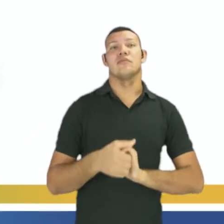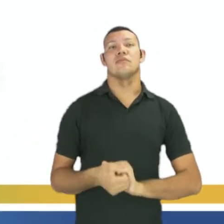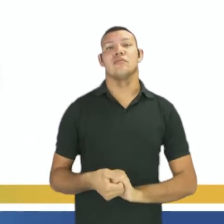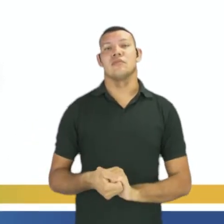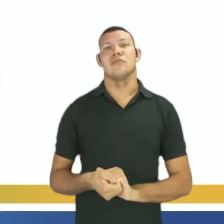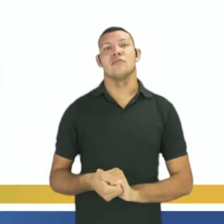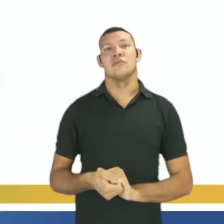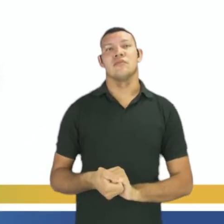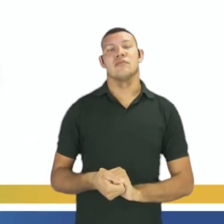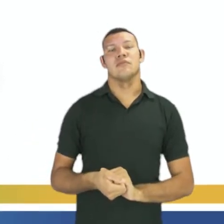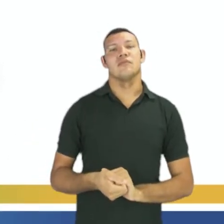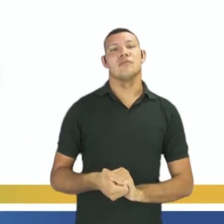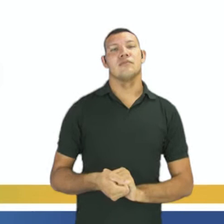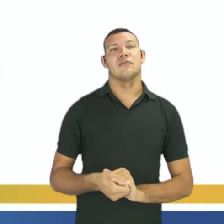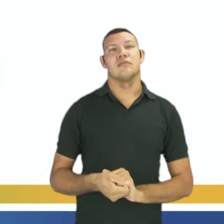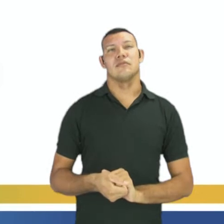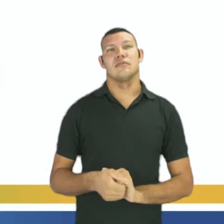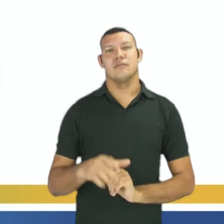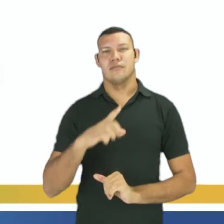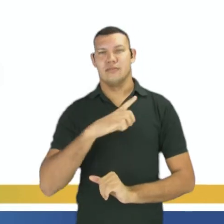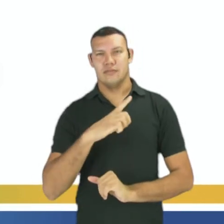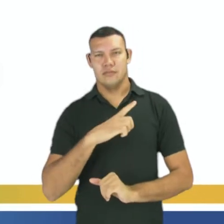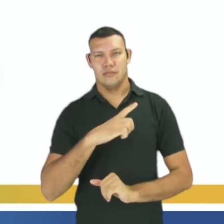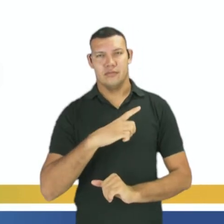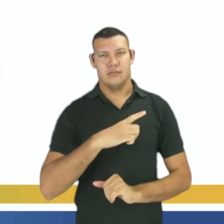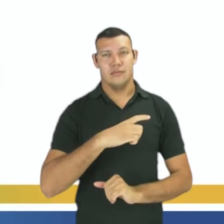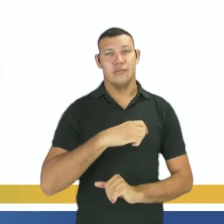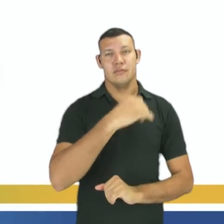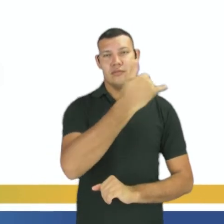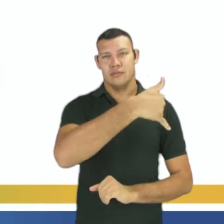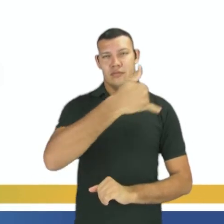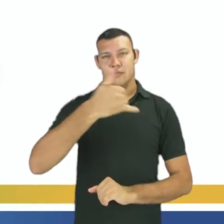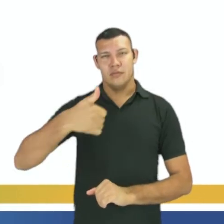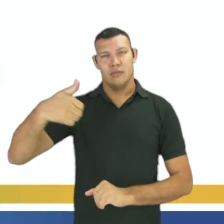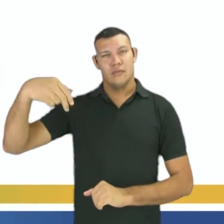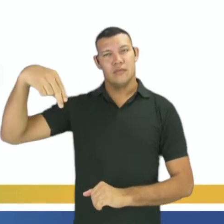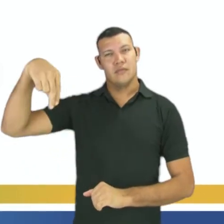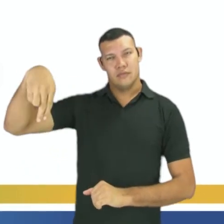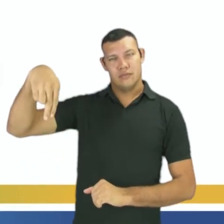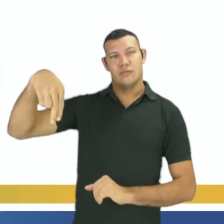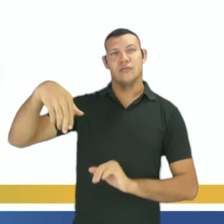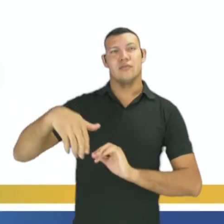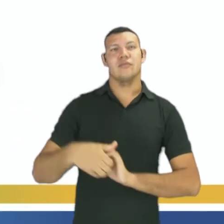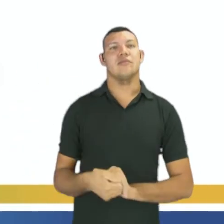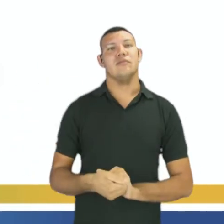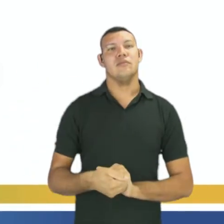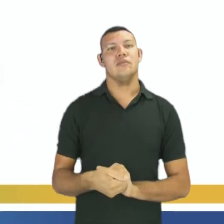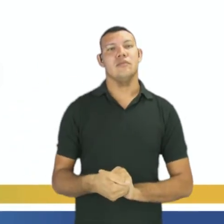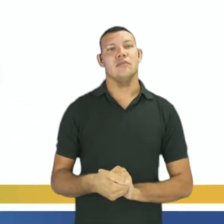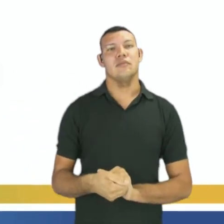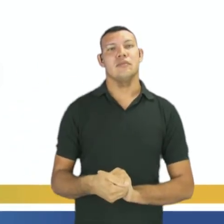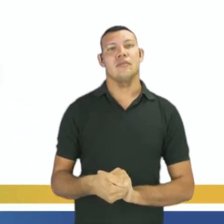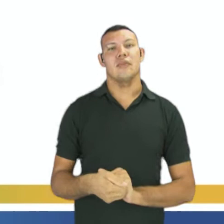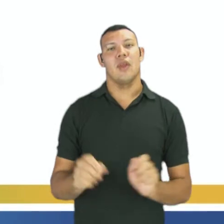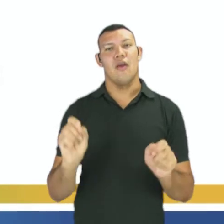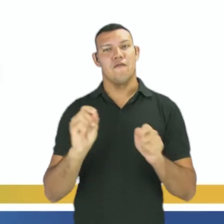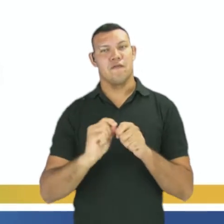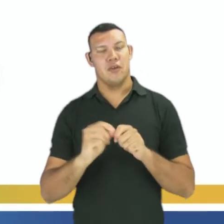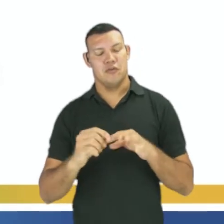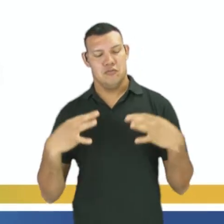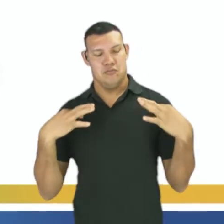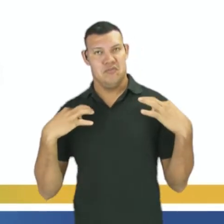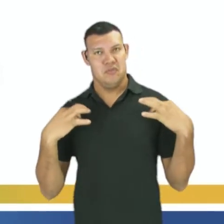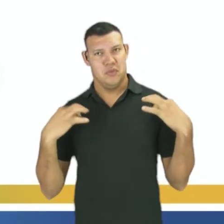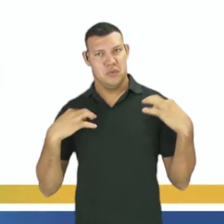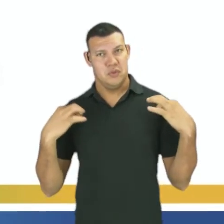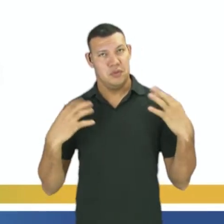que tem nitrogênio aqui, ó, gente. É um composto orgânico, ele tem essas carbonilas aqui que é para produção do jeans,